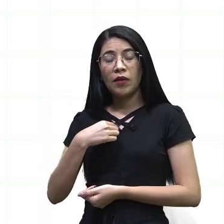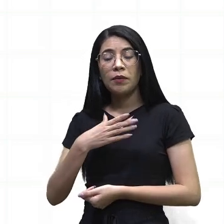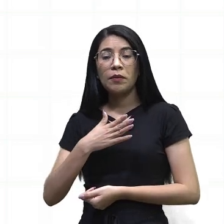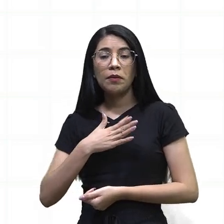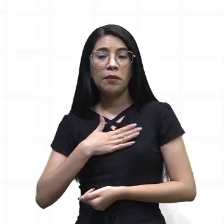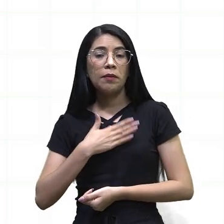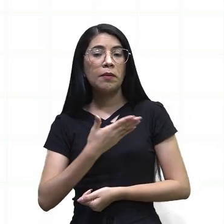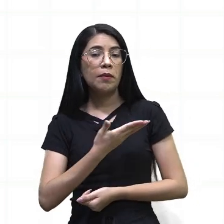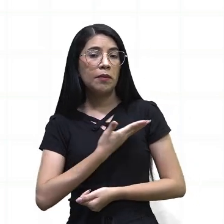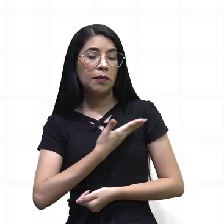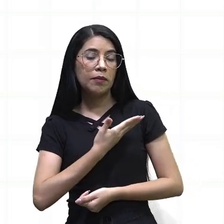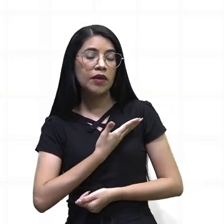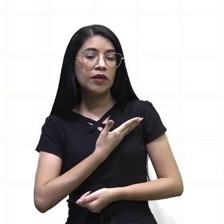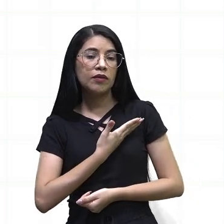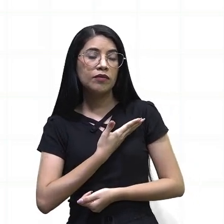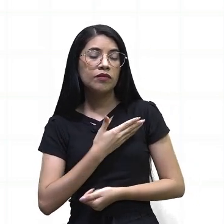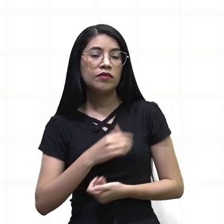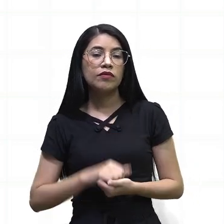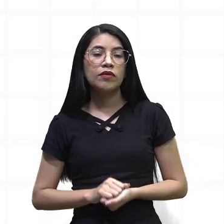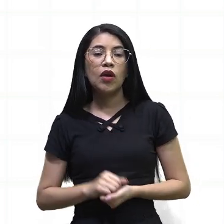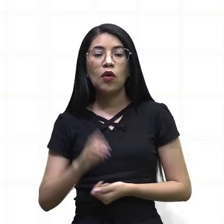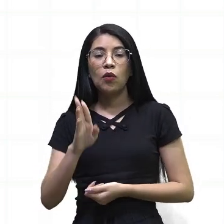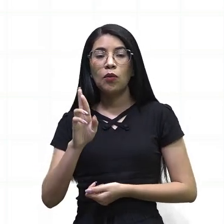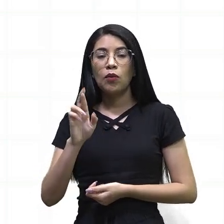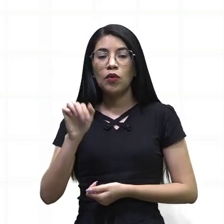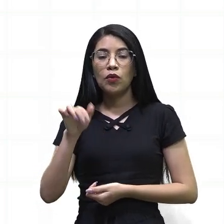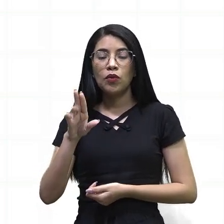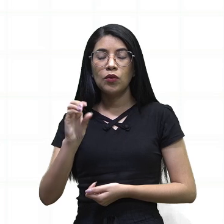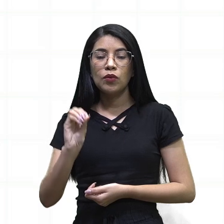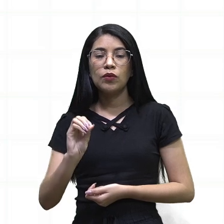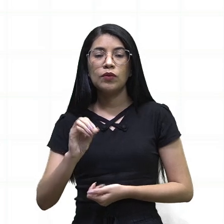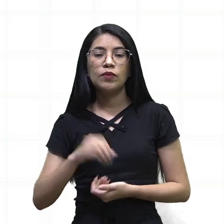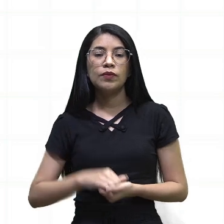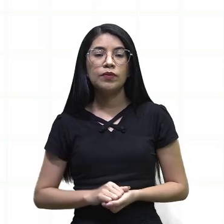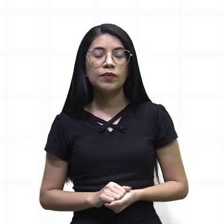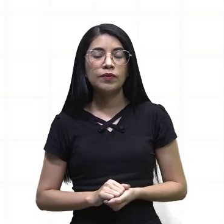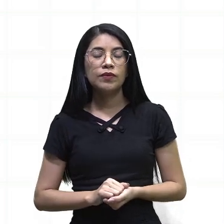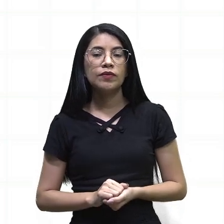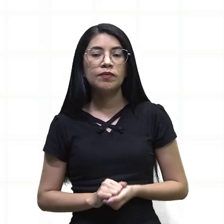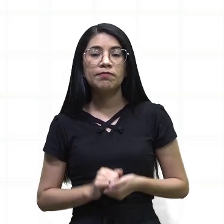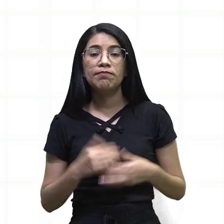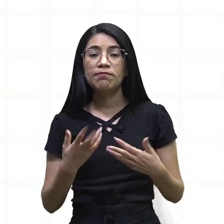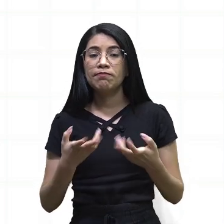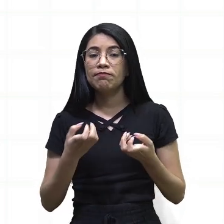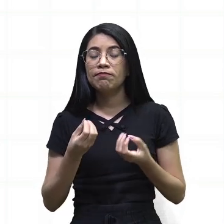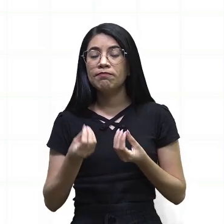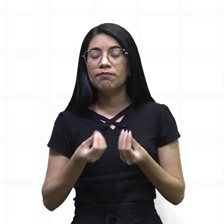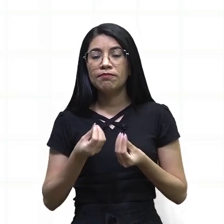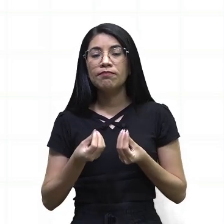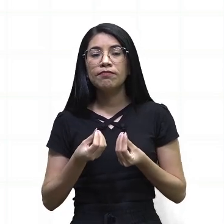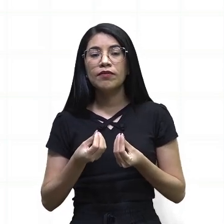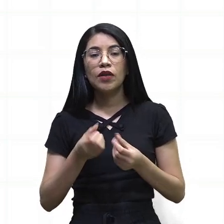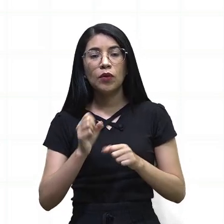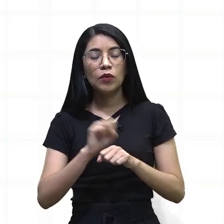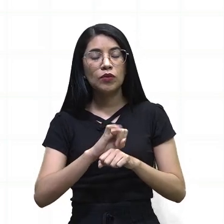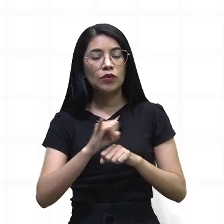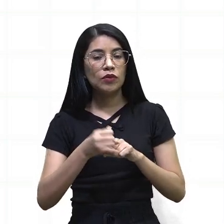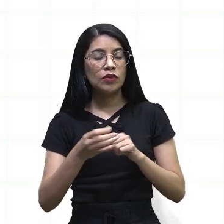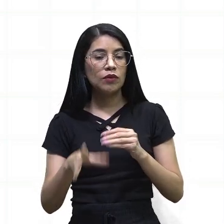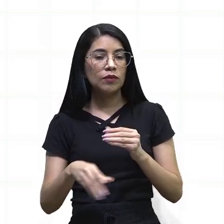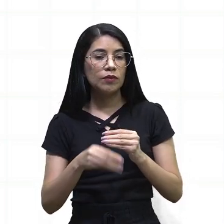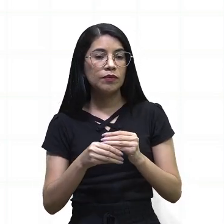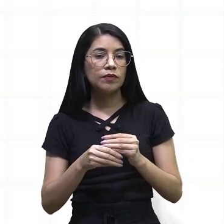Eu e meu amigo Bruno Renor. Então, percebe aqui, gente, deixa